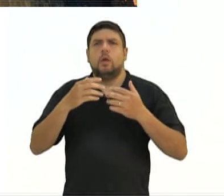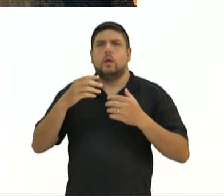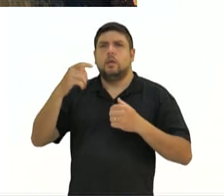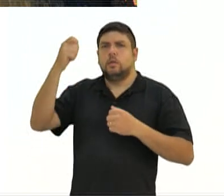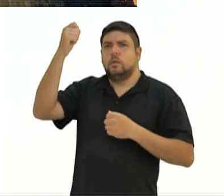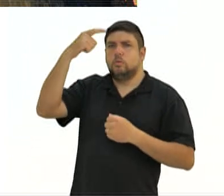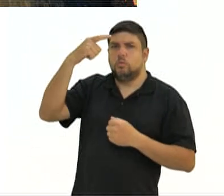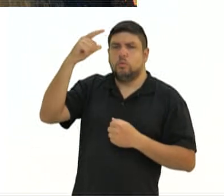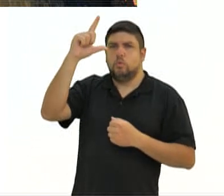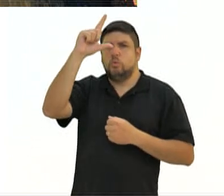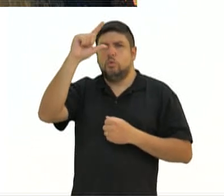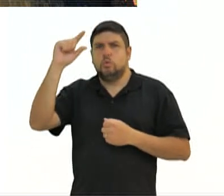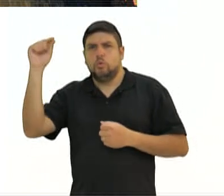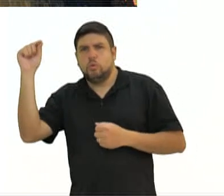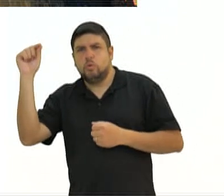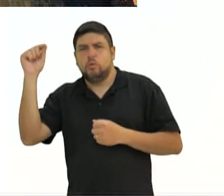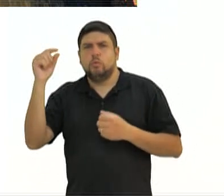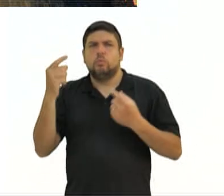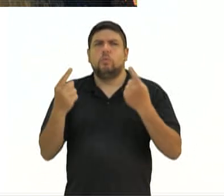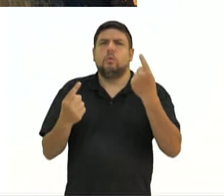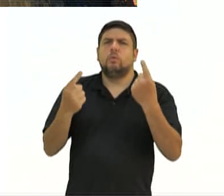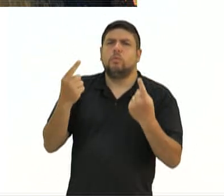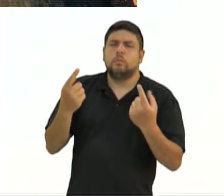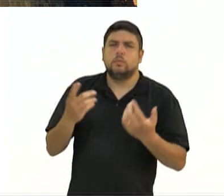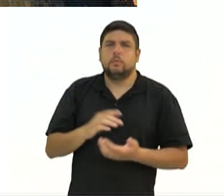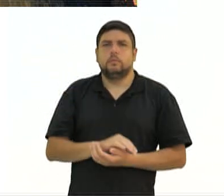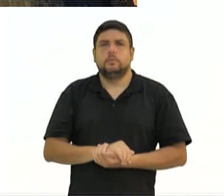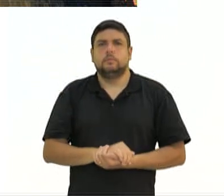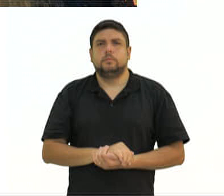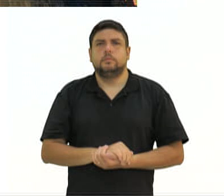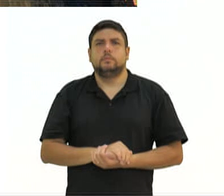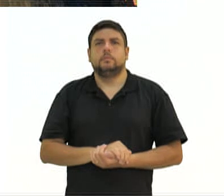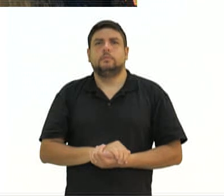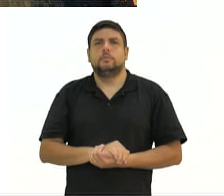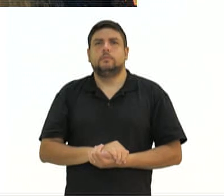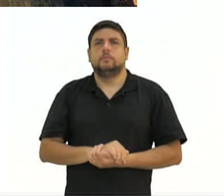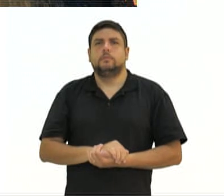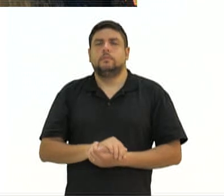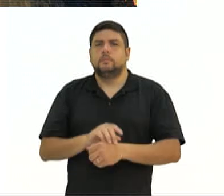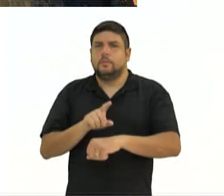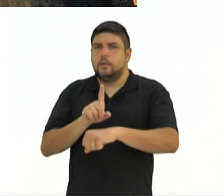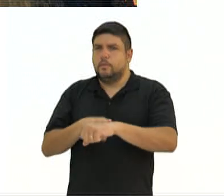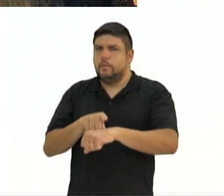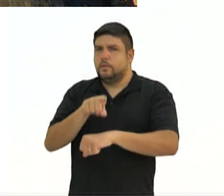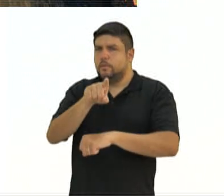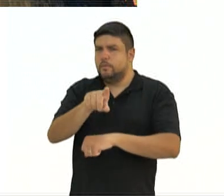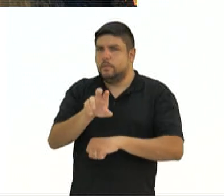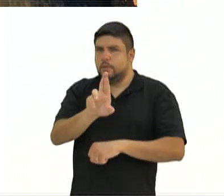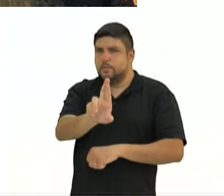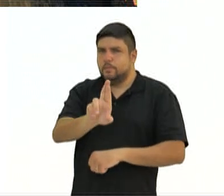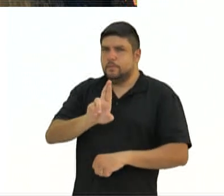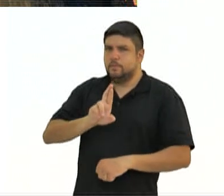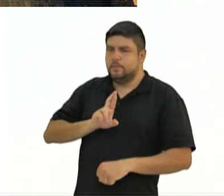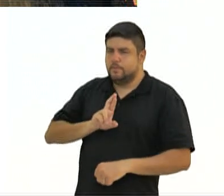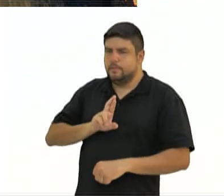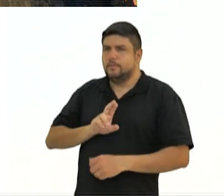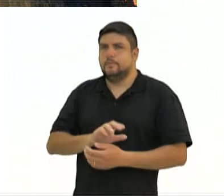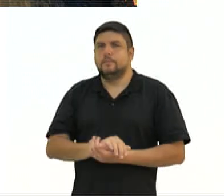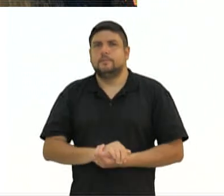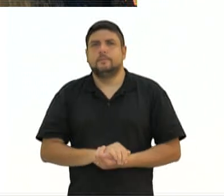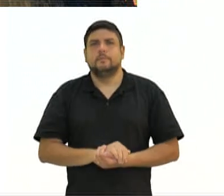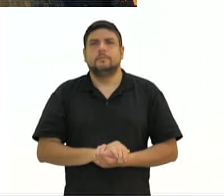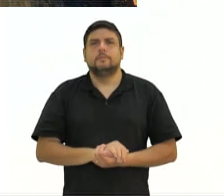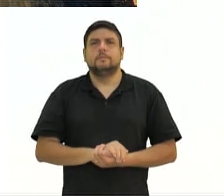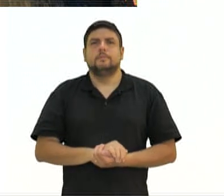Sol, Palácio do Sol ou Templo do Sol? Vou dar um tempinho para vocês responderem esta